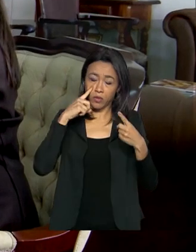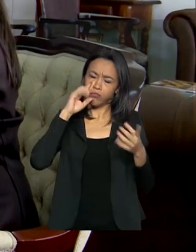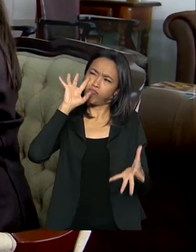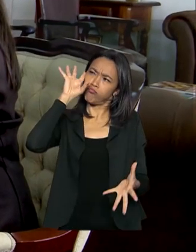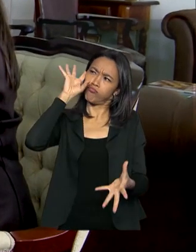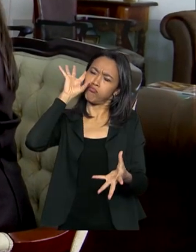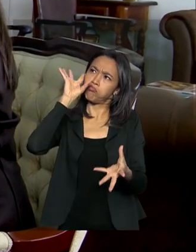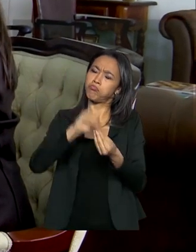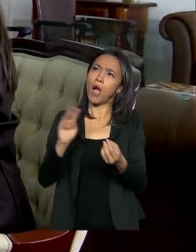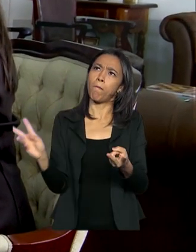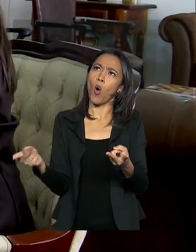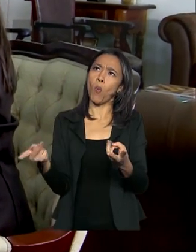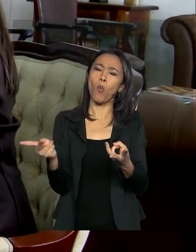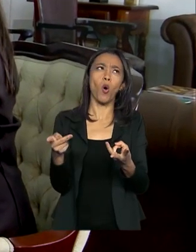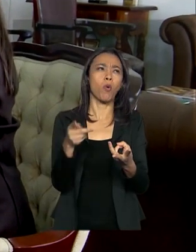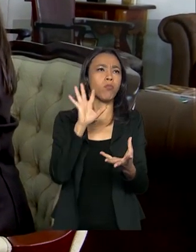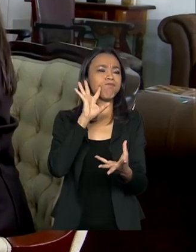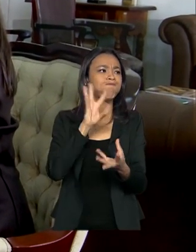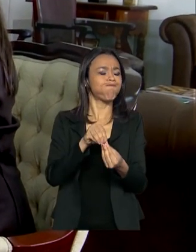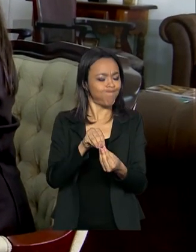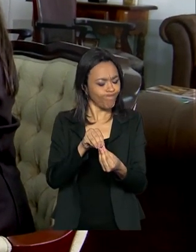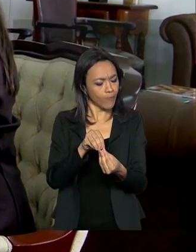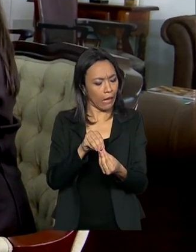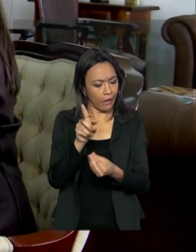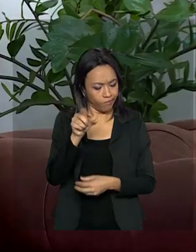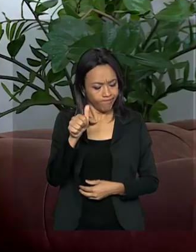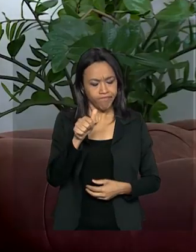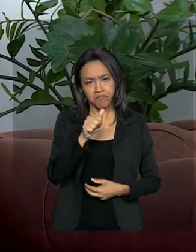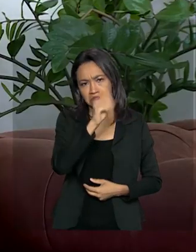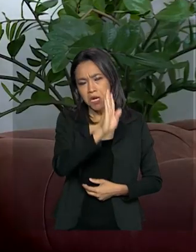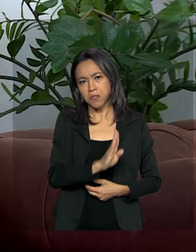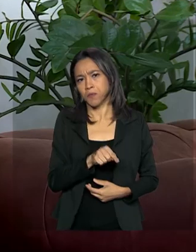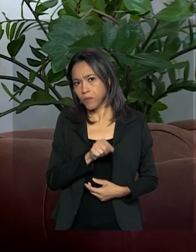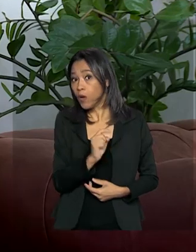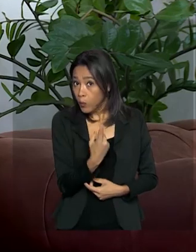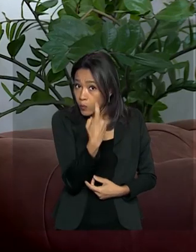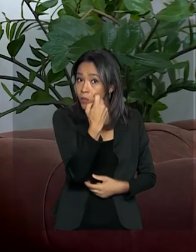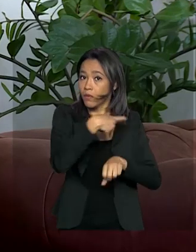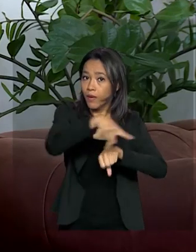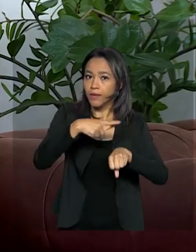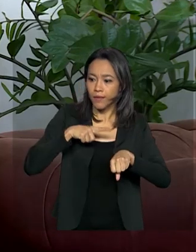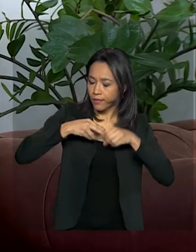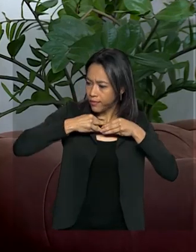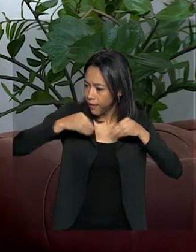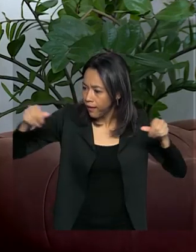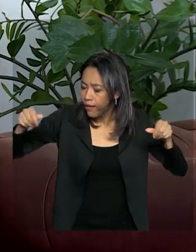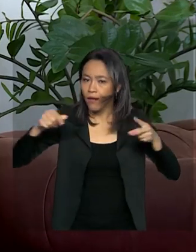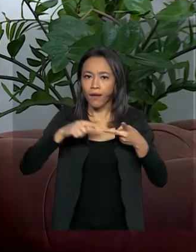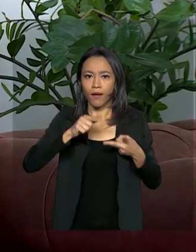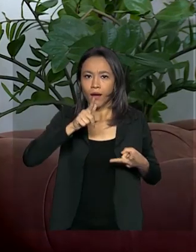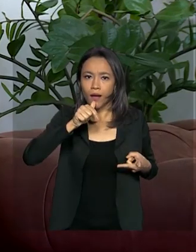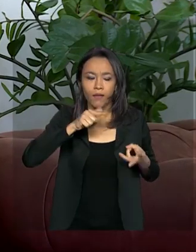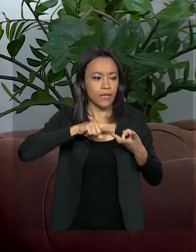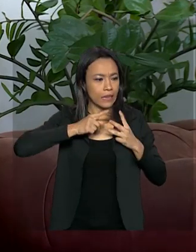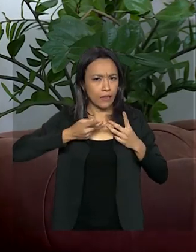radiografia do que está acontecendo no mundo você vê que o brasil é talvez o único país que tem terra água